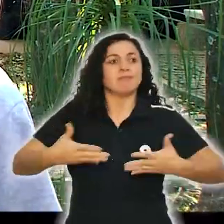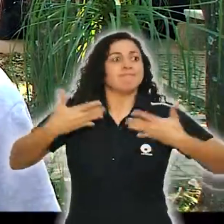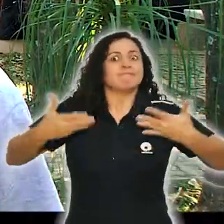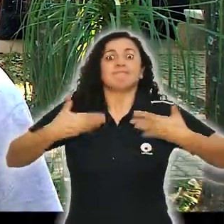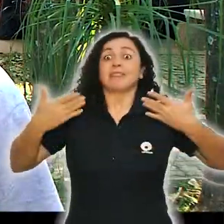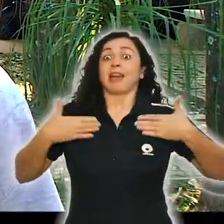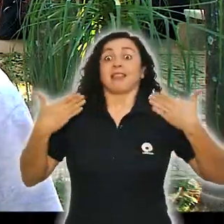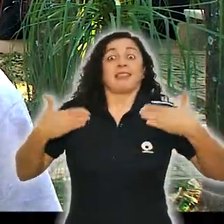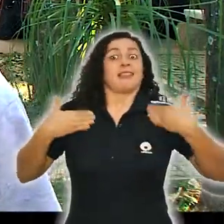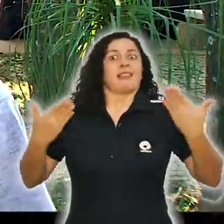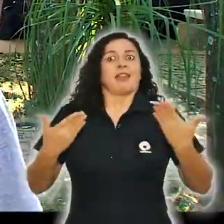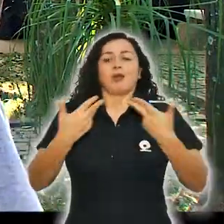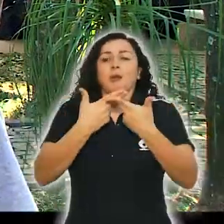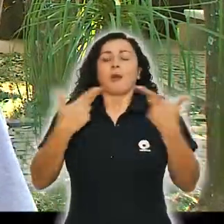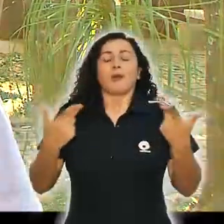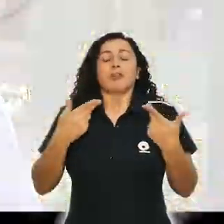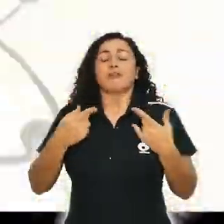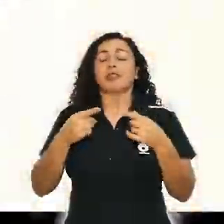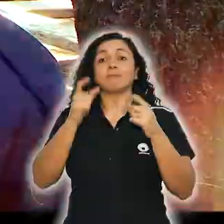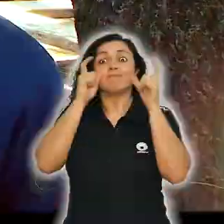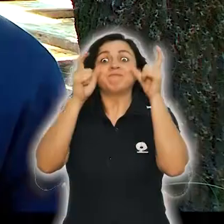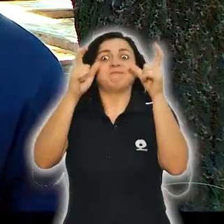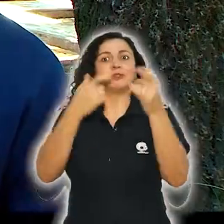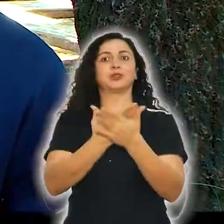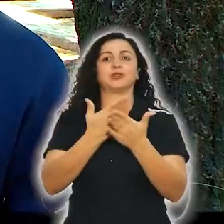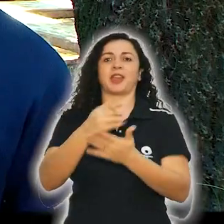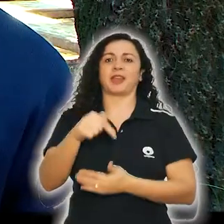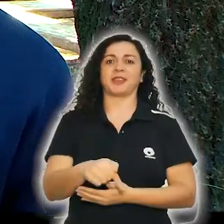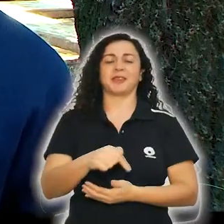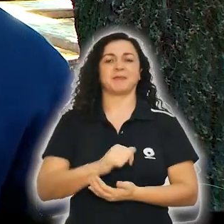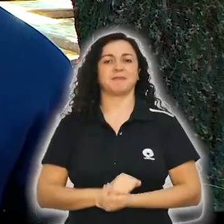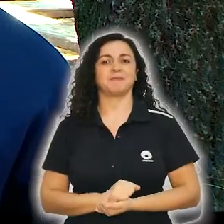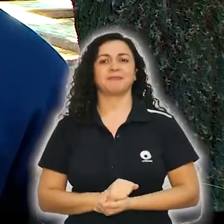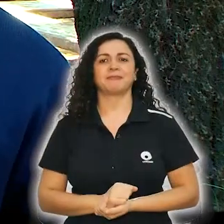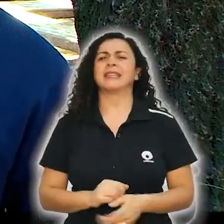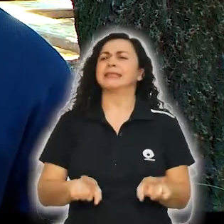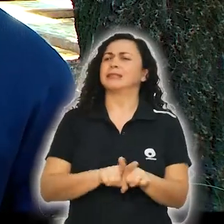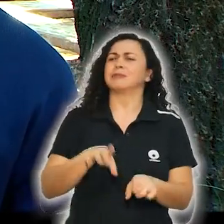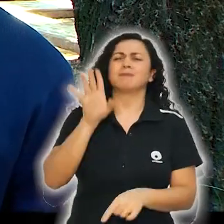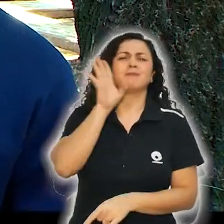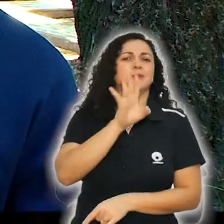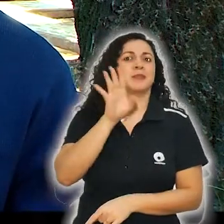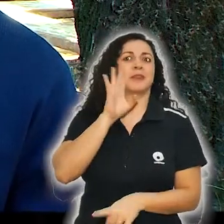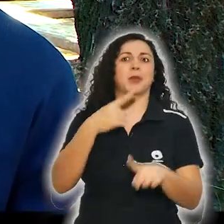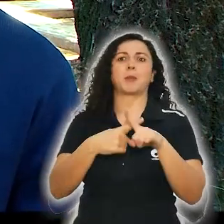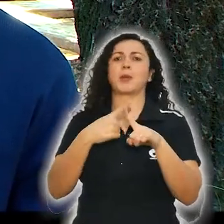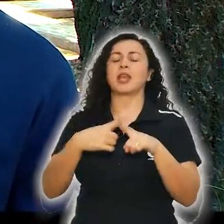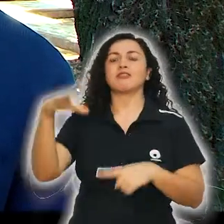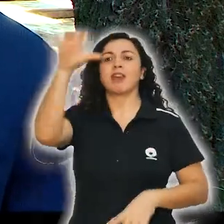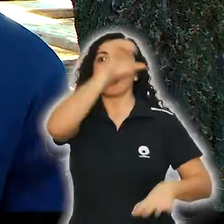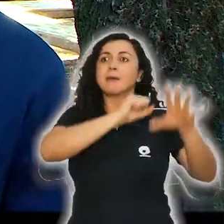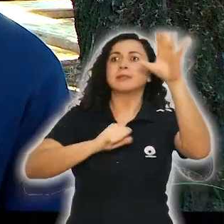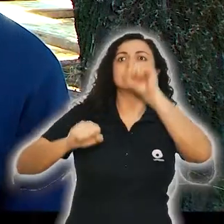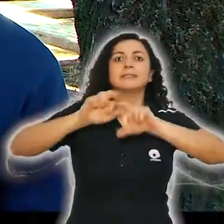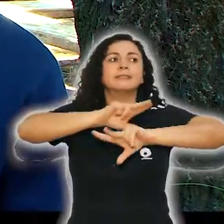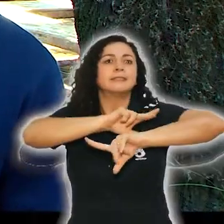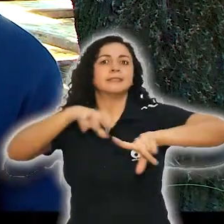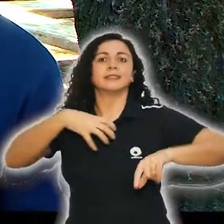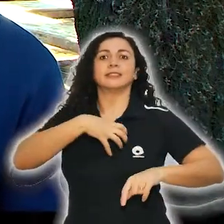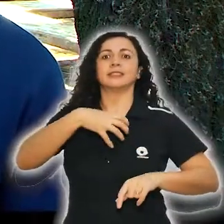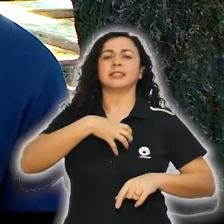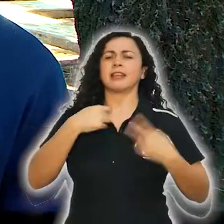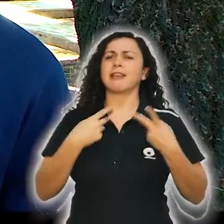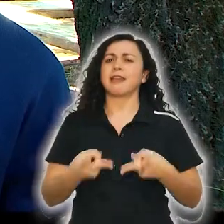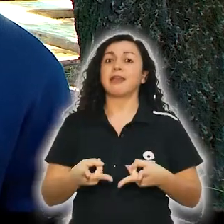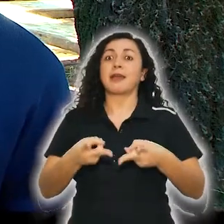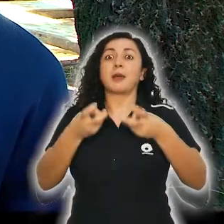assim, traz um ar, nossa, quero muito estudar aqui. E é muito legal porque a gente vai misturando vários jeitos de aprender. E eu percebo que